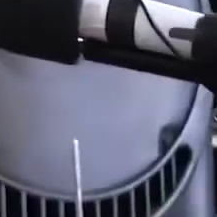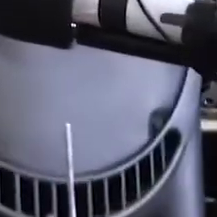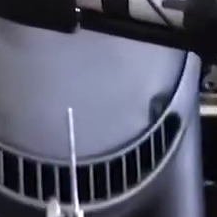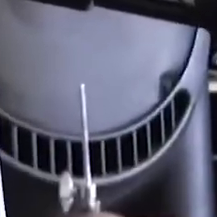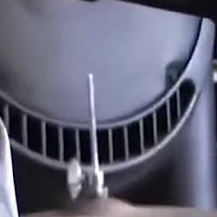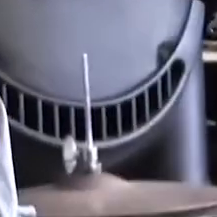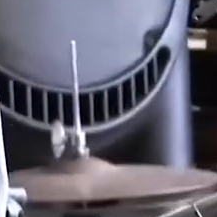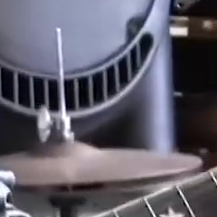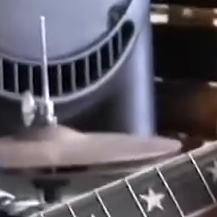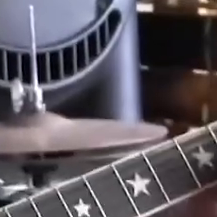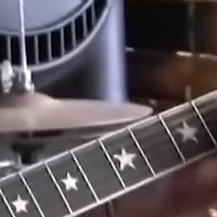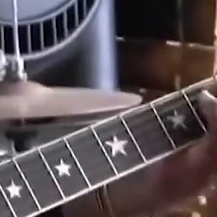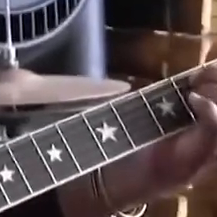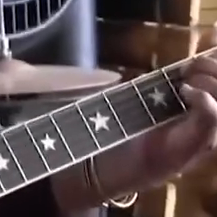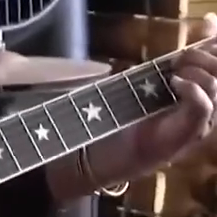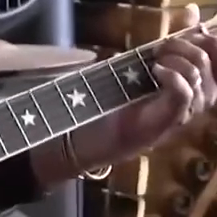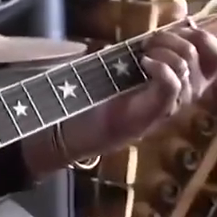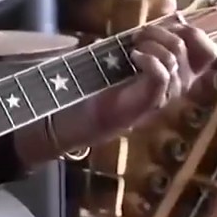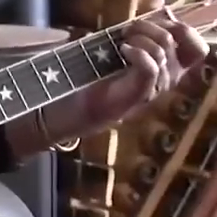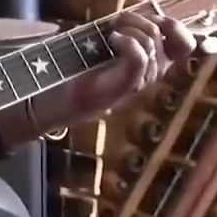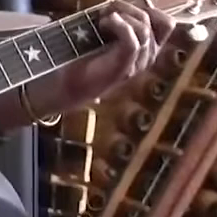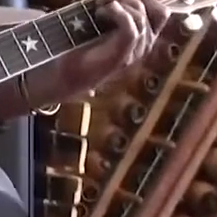nyambayeyo,